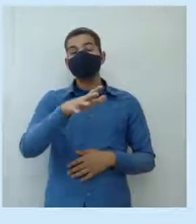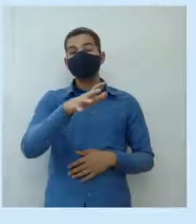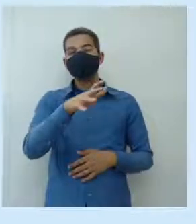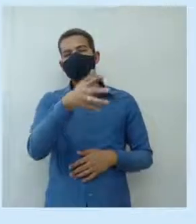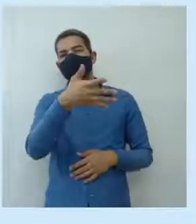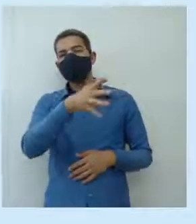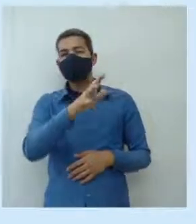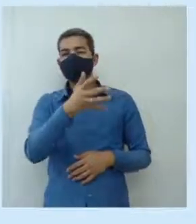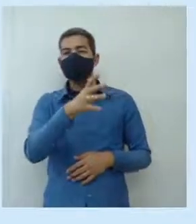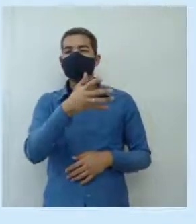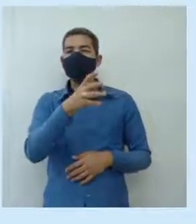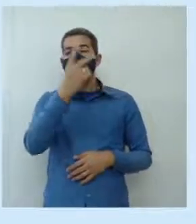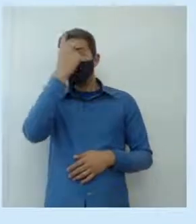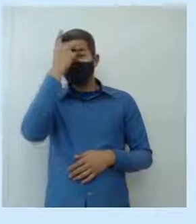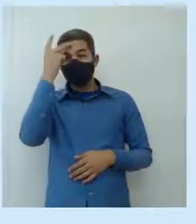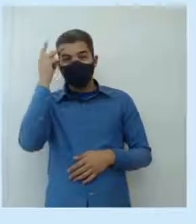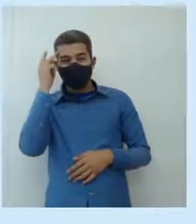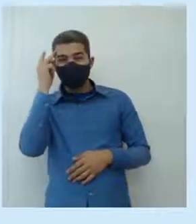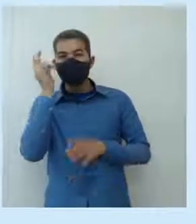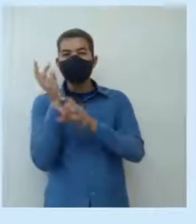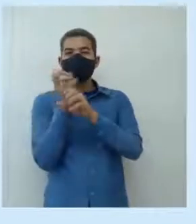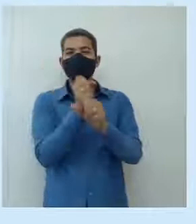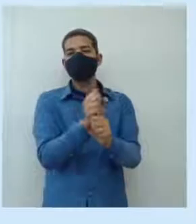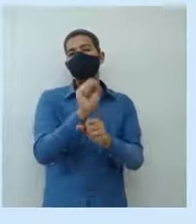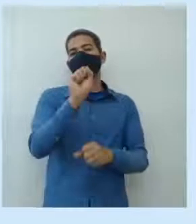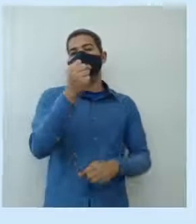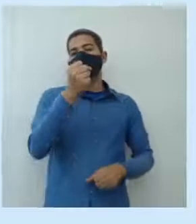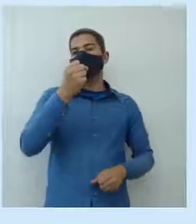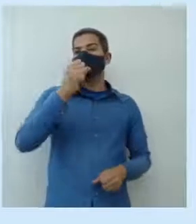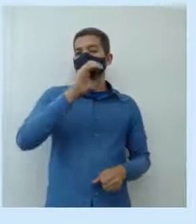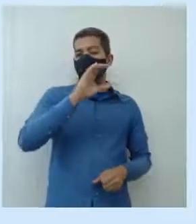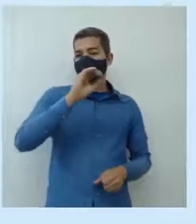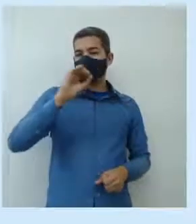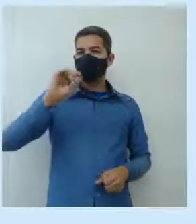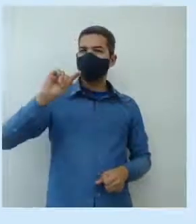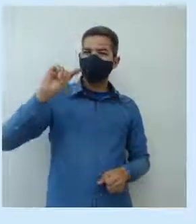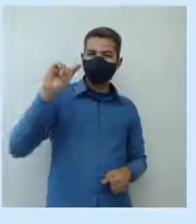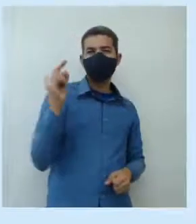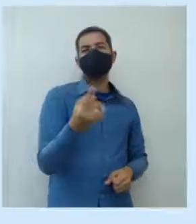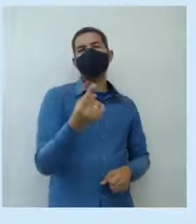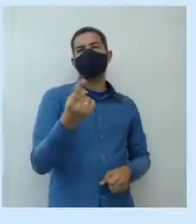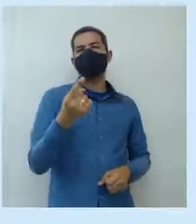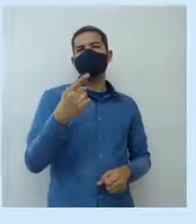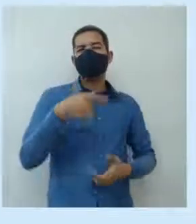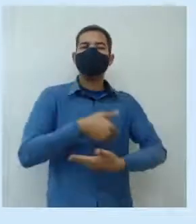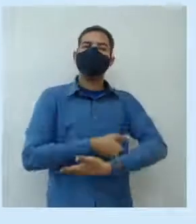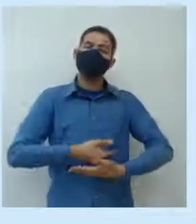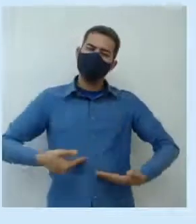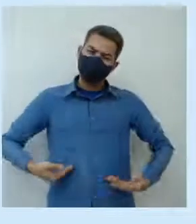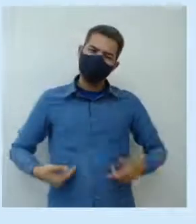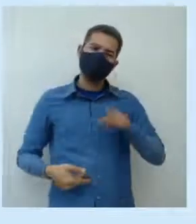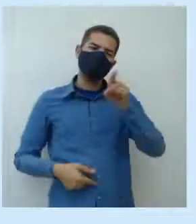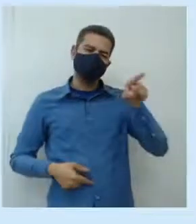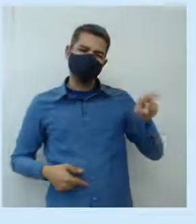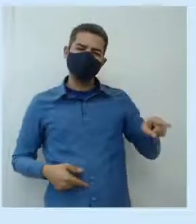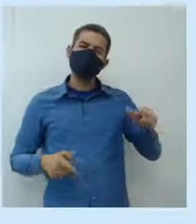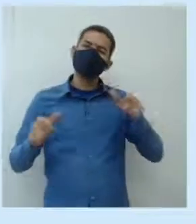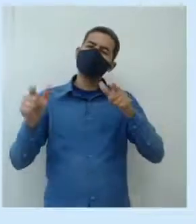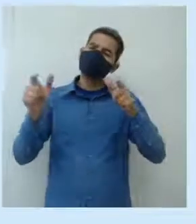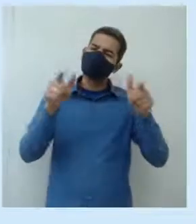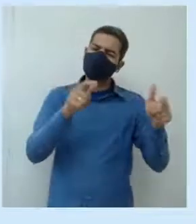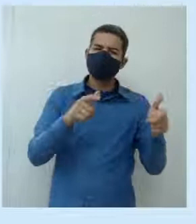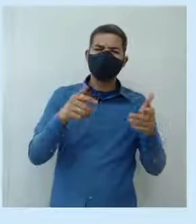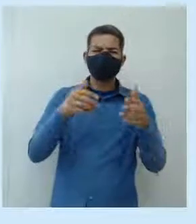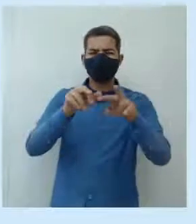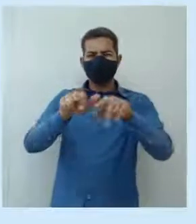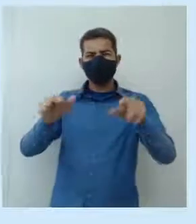de pessoas elas vão passar fome no mundo, a maioria na África e na Ásia. O problema da fome continuará existindo